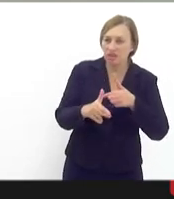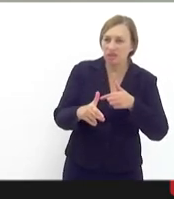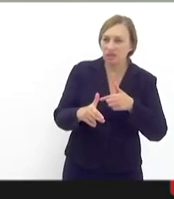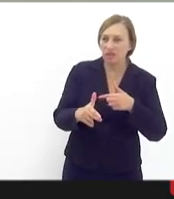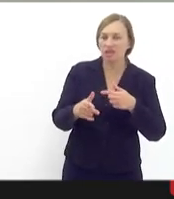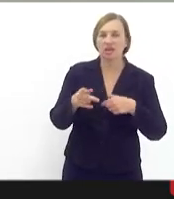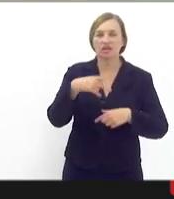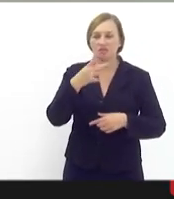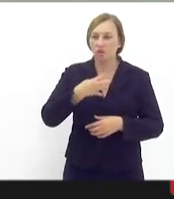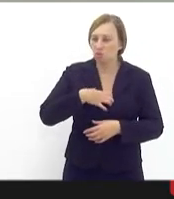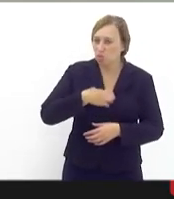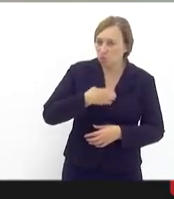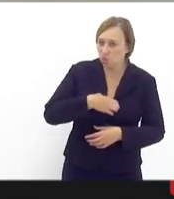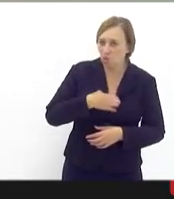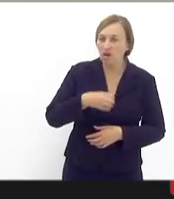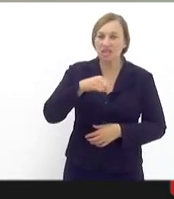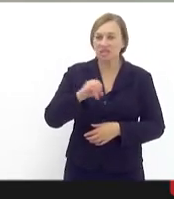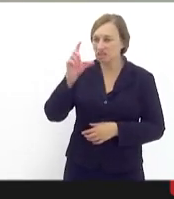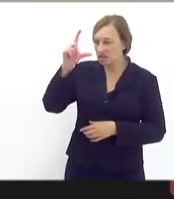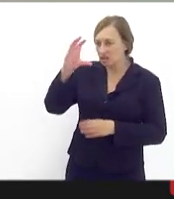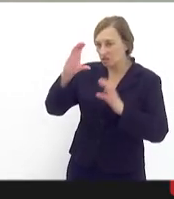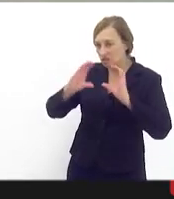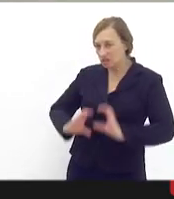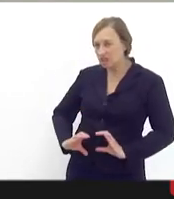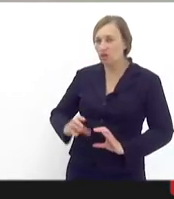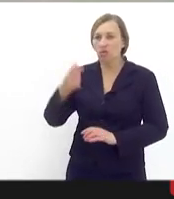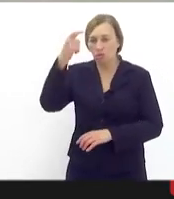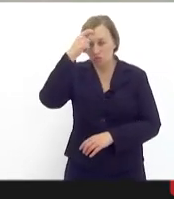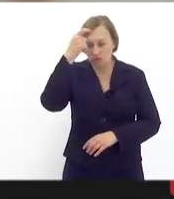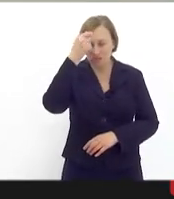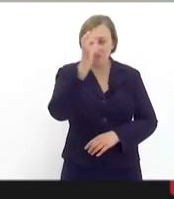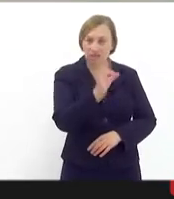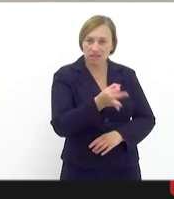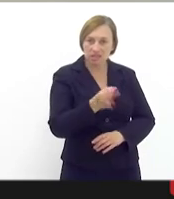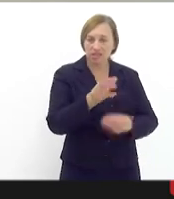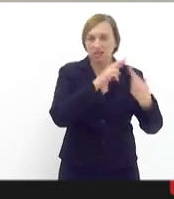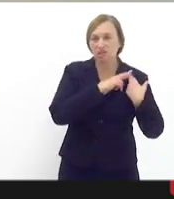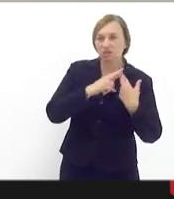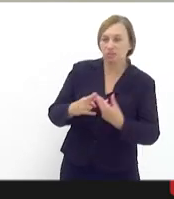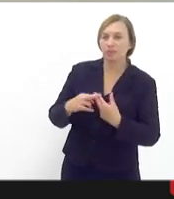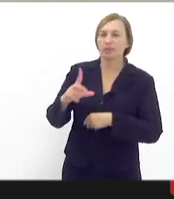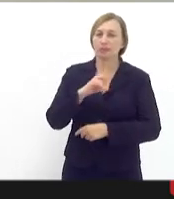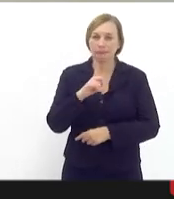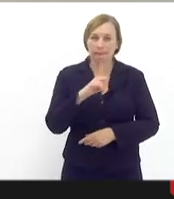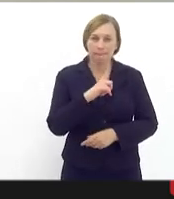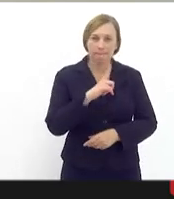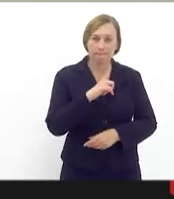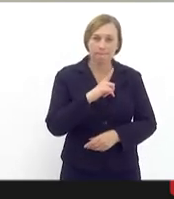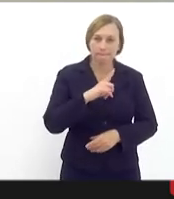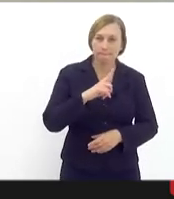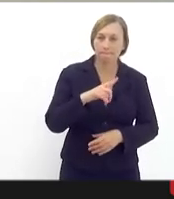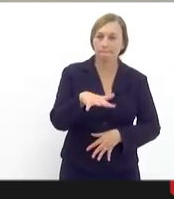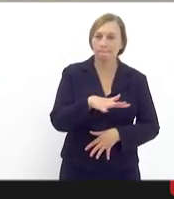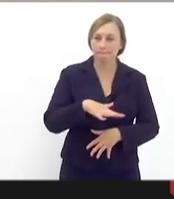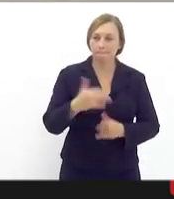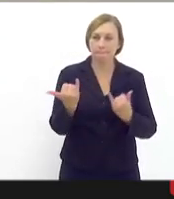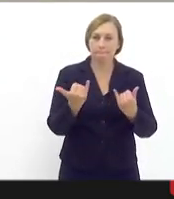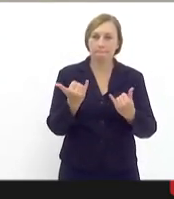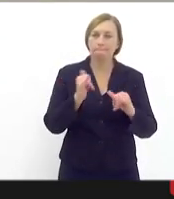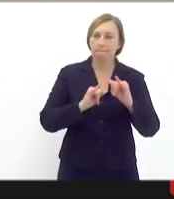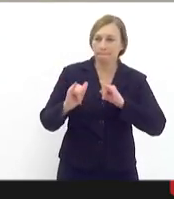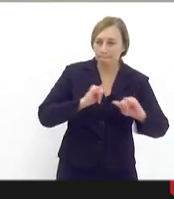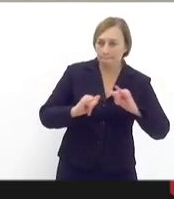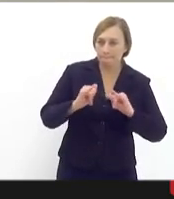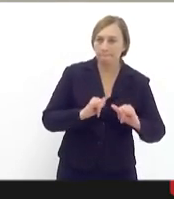discursos intolerantes, se esse cidadão tiver consciência exata da responsabilidade que ele tem no ambiente informacional, seja